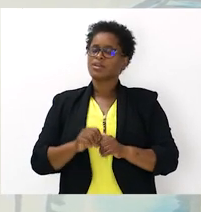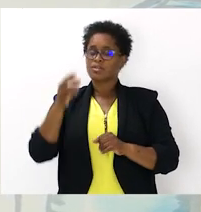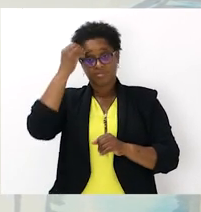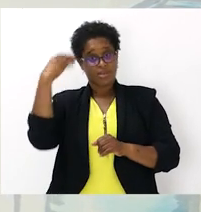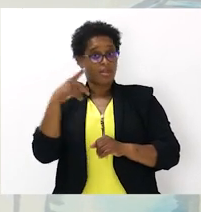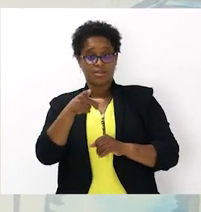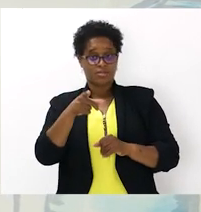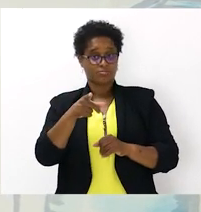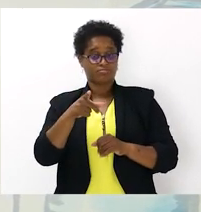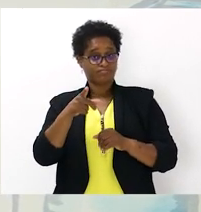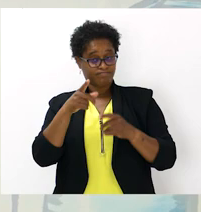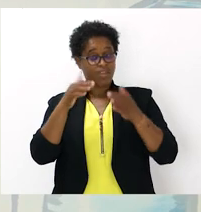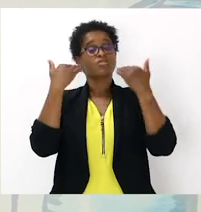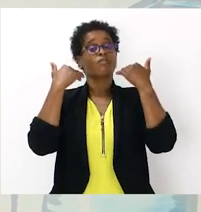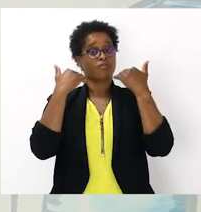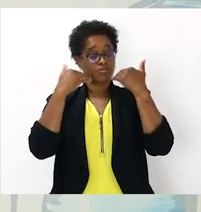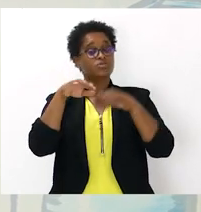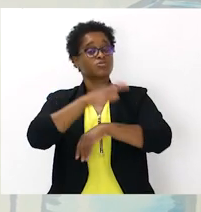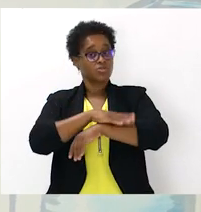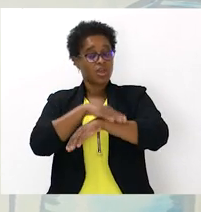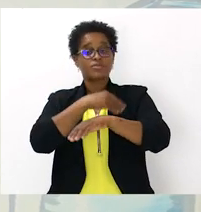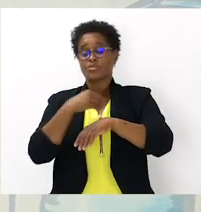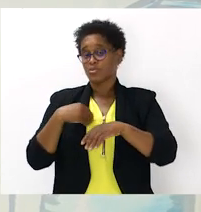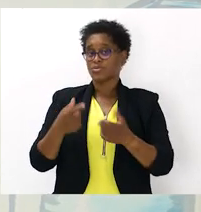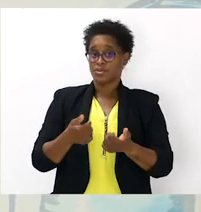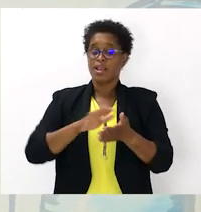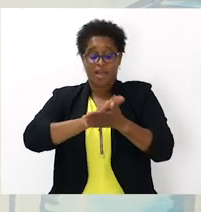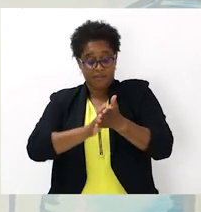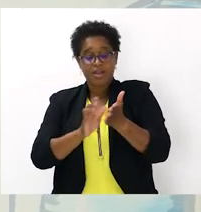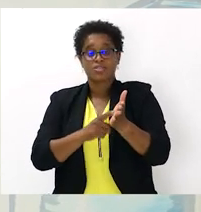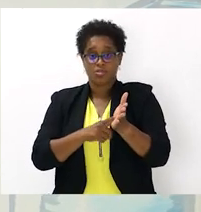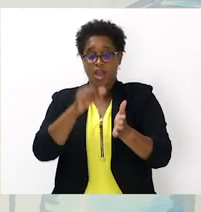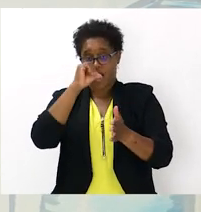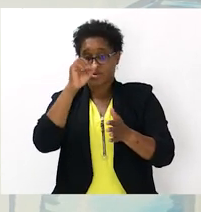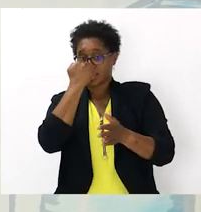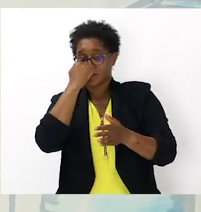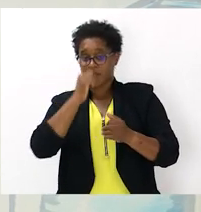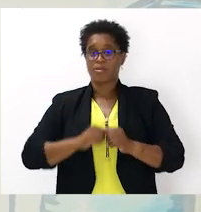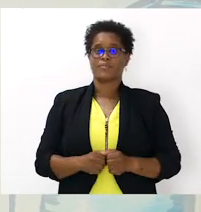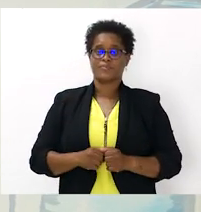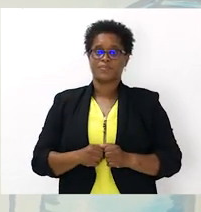se esqueçam das recomendações dos agentes sanitários. Lavar as mãos com água e